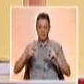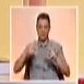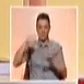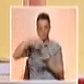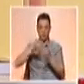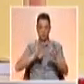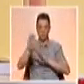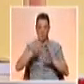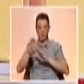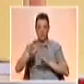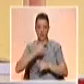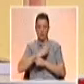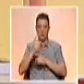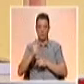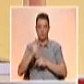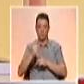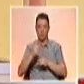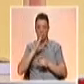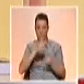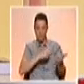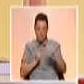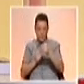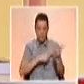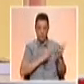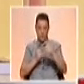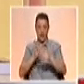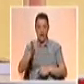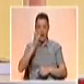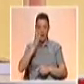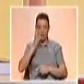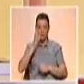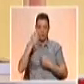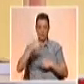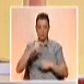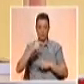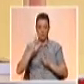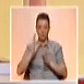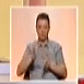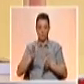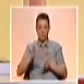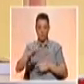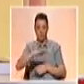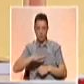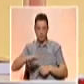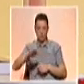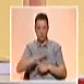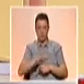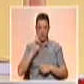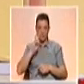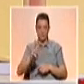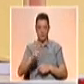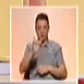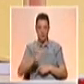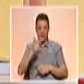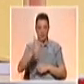com os chafarizes, que deixaram sim. com a rega, que foi... A ideia com que eu fiquei, bom, só dos sítios por onde passo e onde estou mais tempo, é